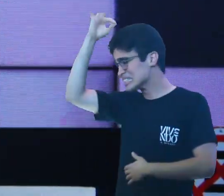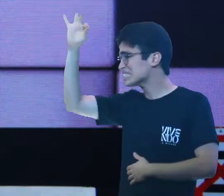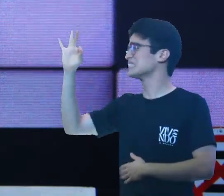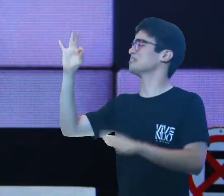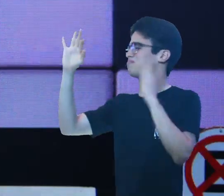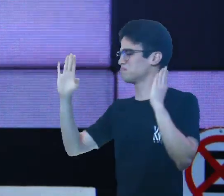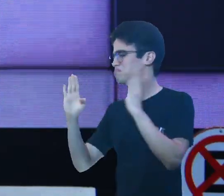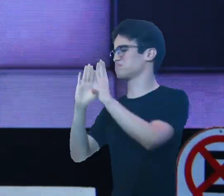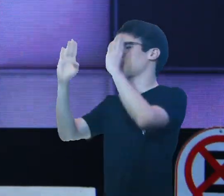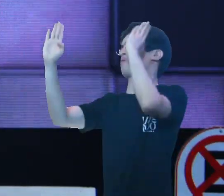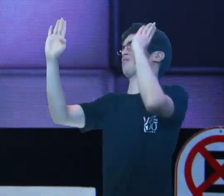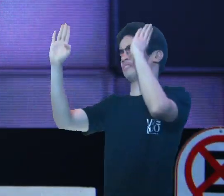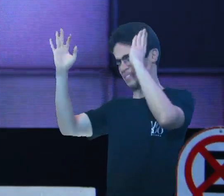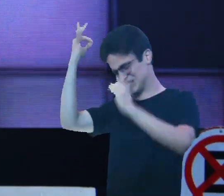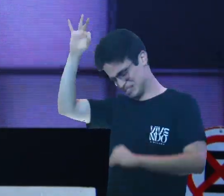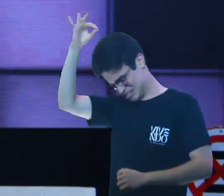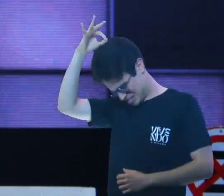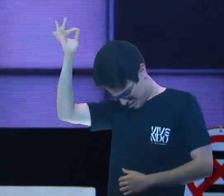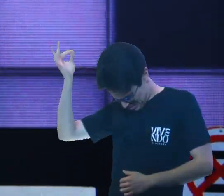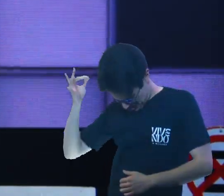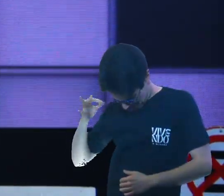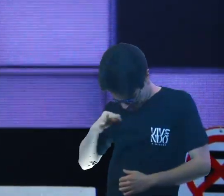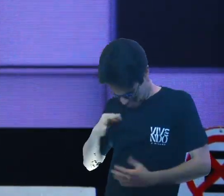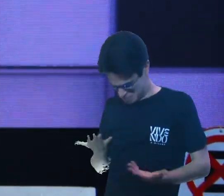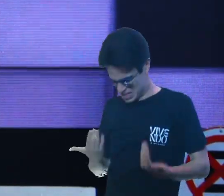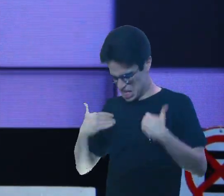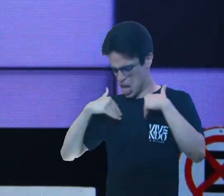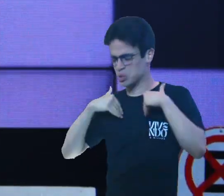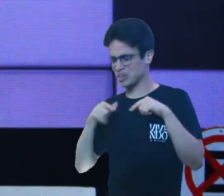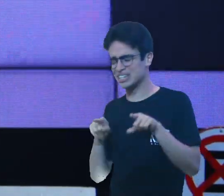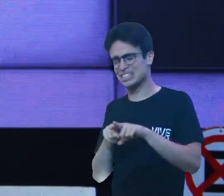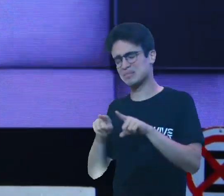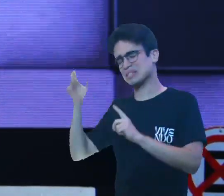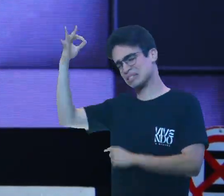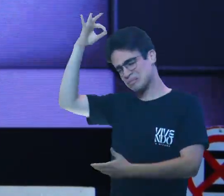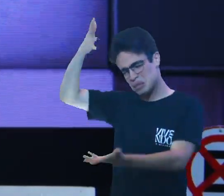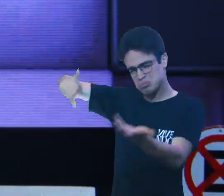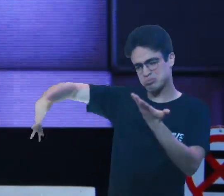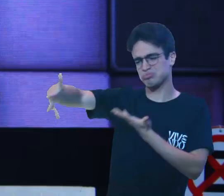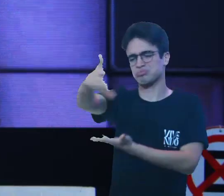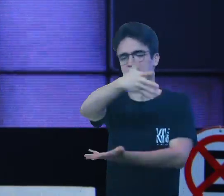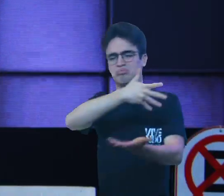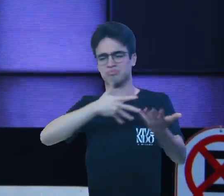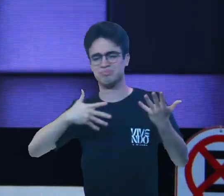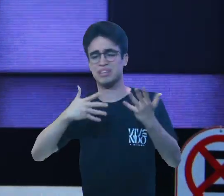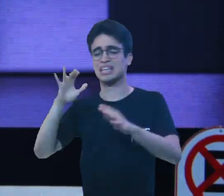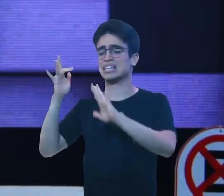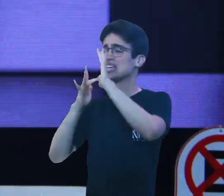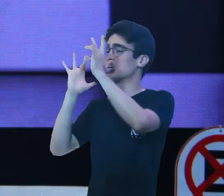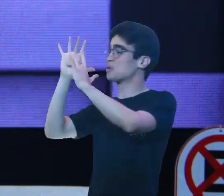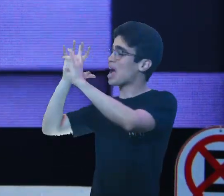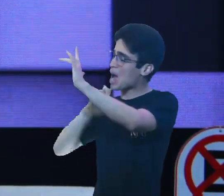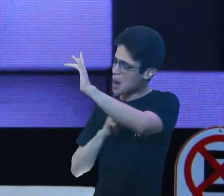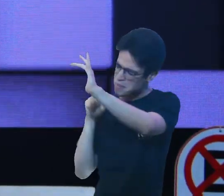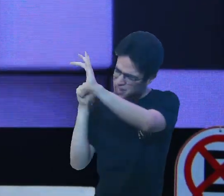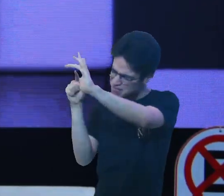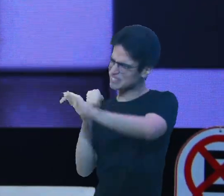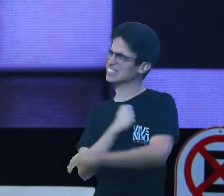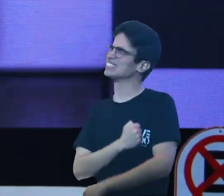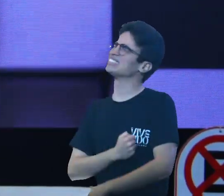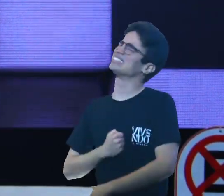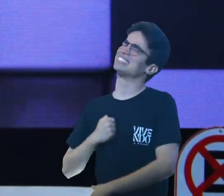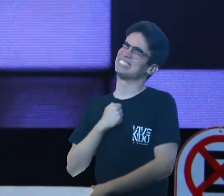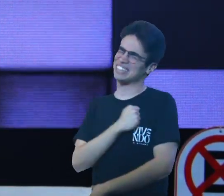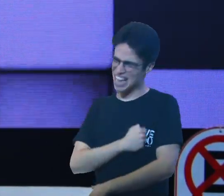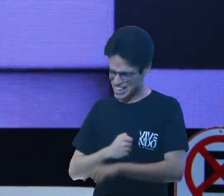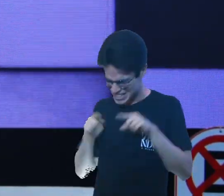que habita dentro de nós e que também está entre nós. Nós te amamos, sentimos saudades e